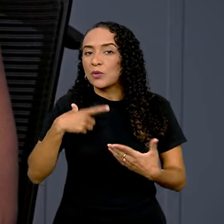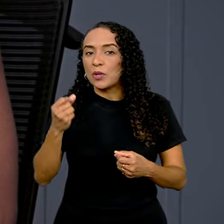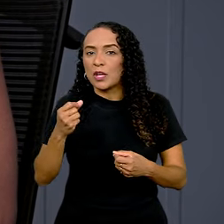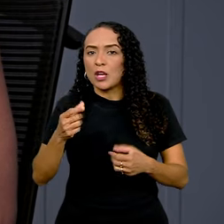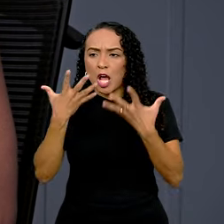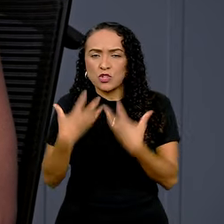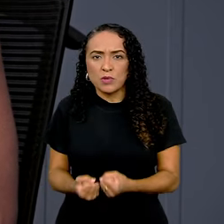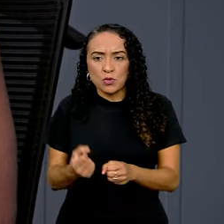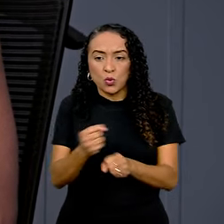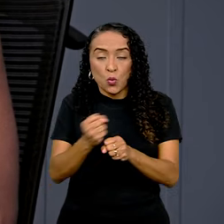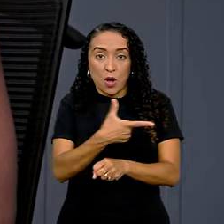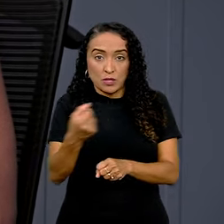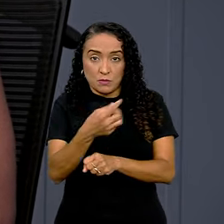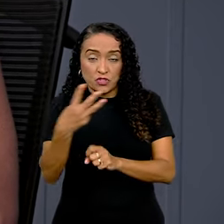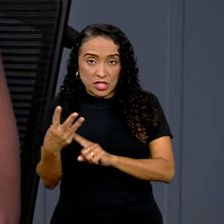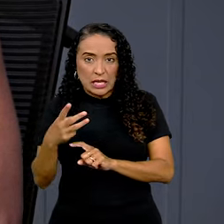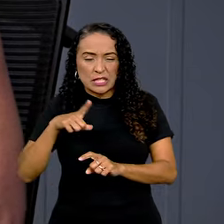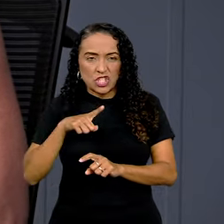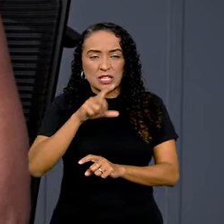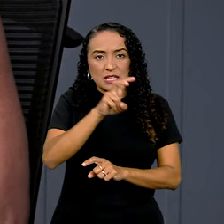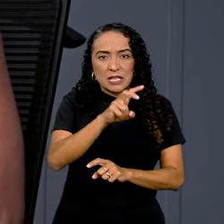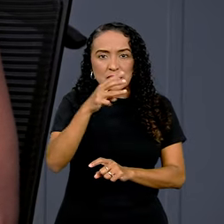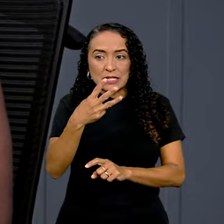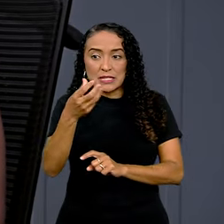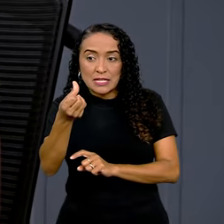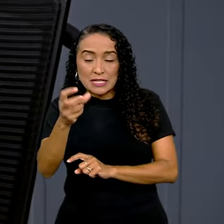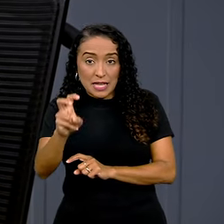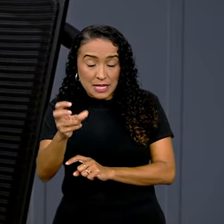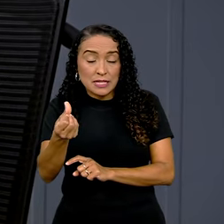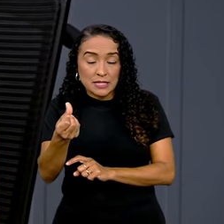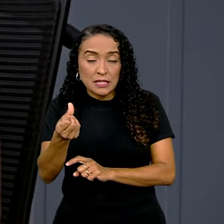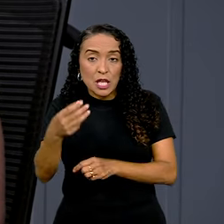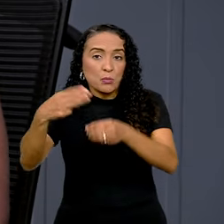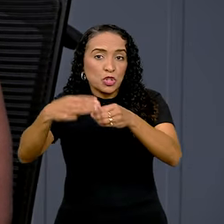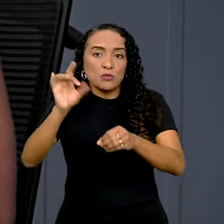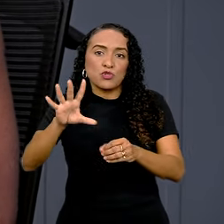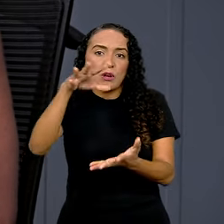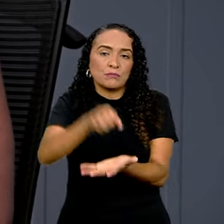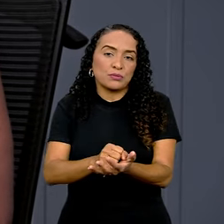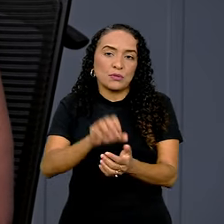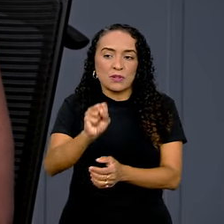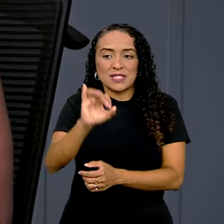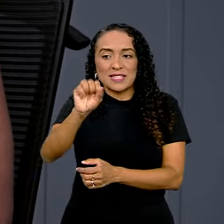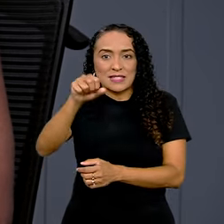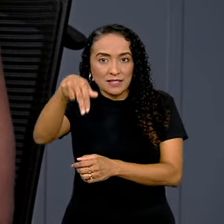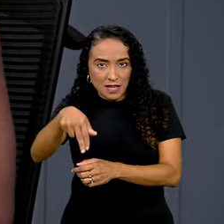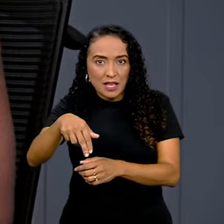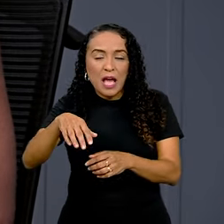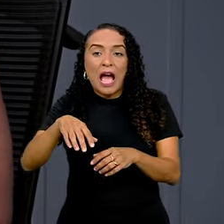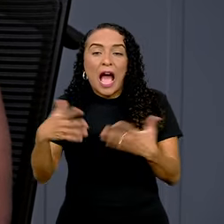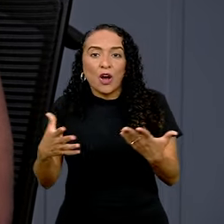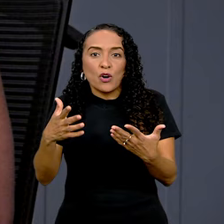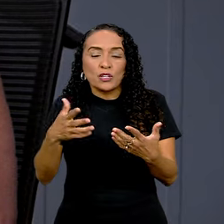quando a gente assumiu em 2023 nós tínhamos 536 municípios apenas aderidos ao cisan e a